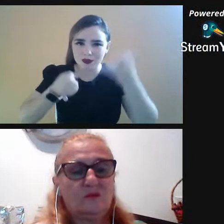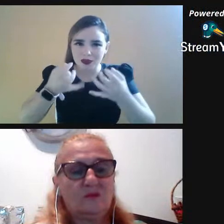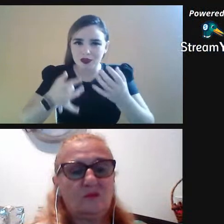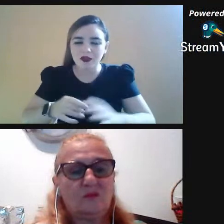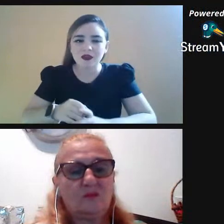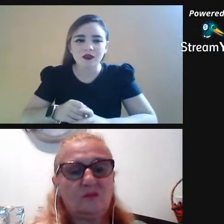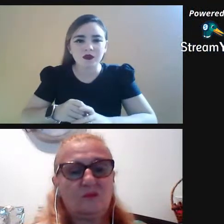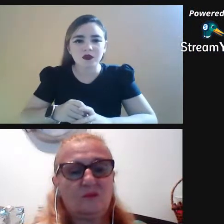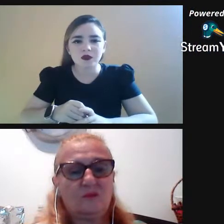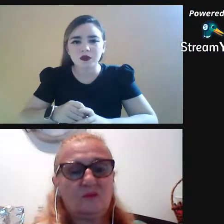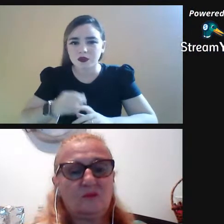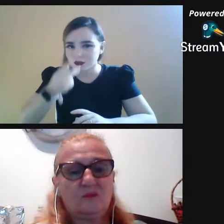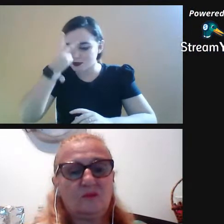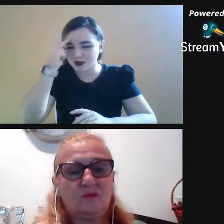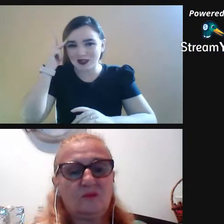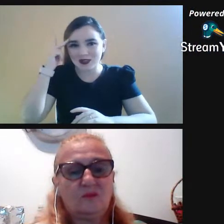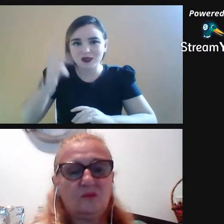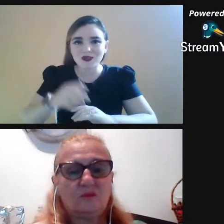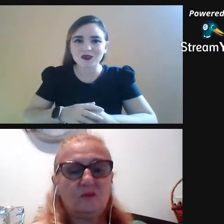colocações